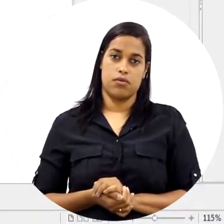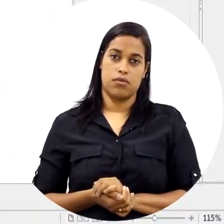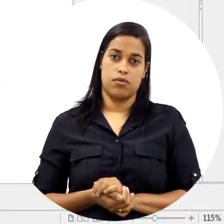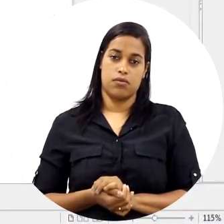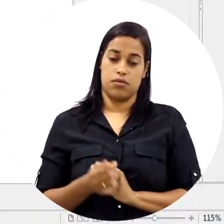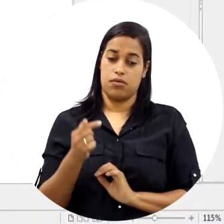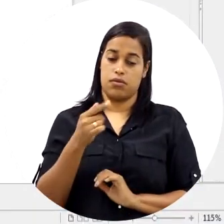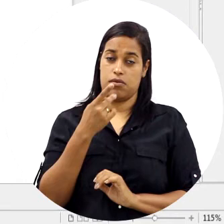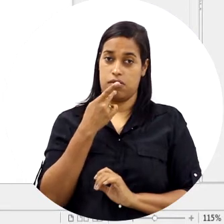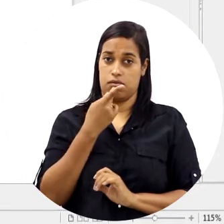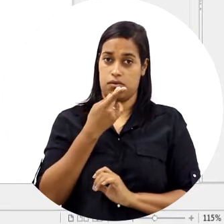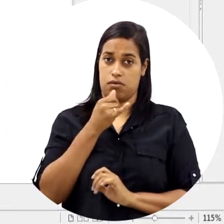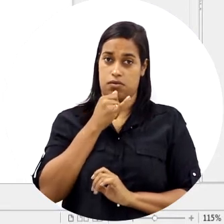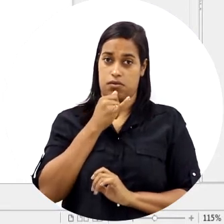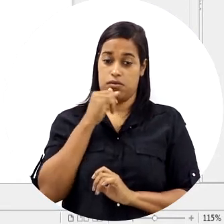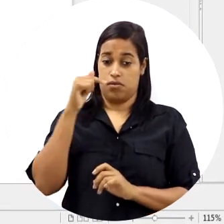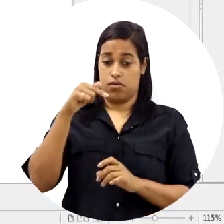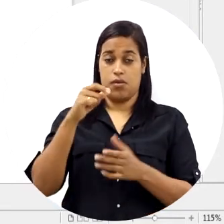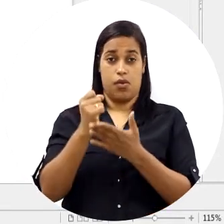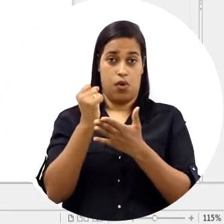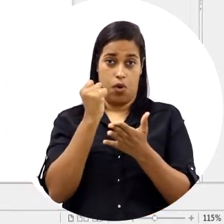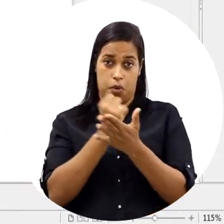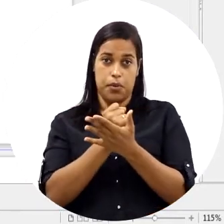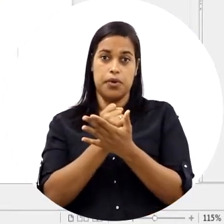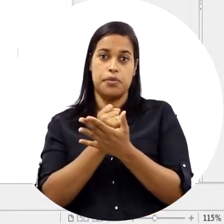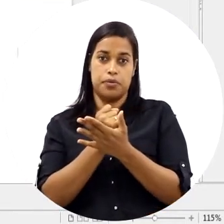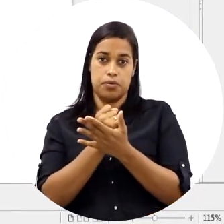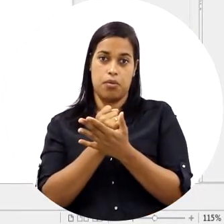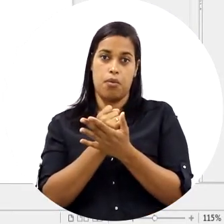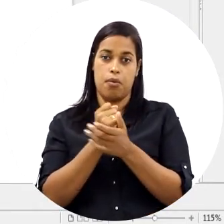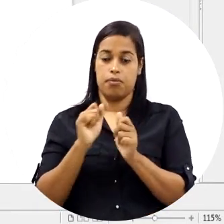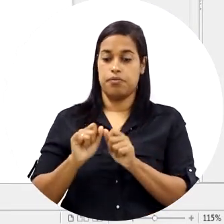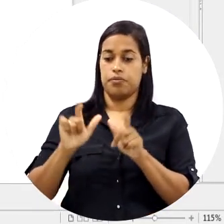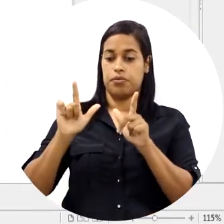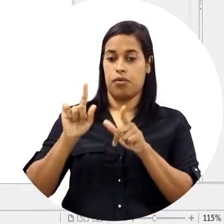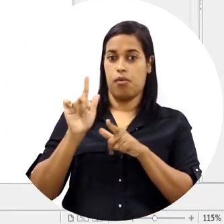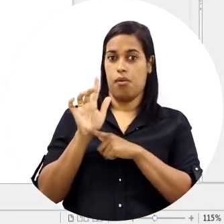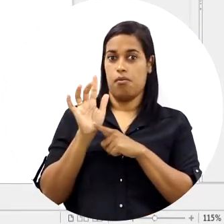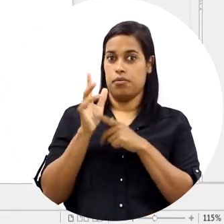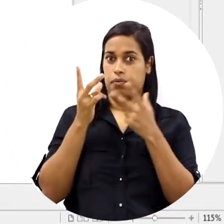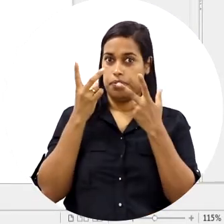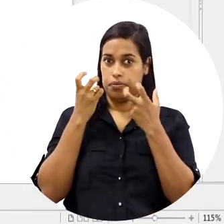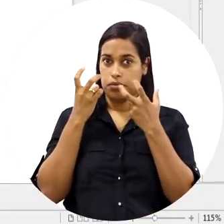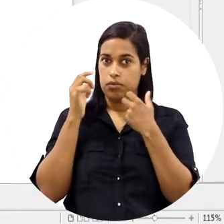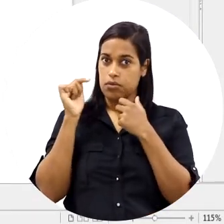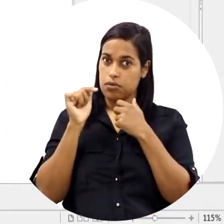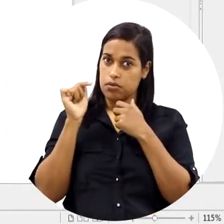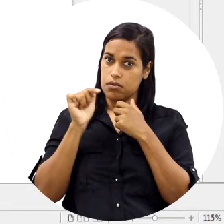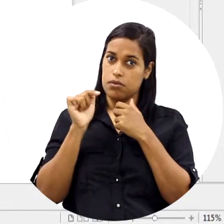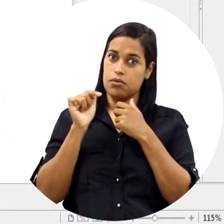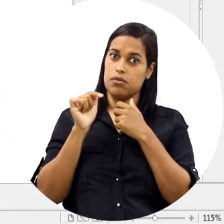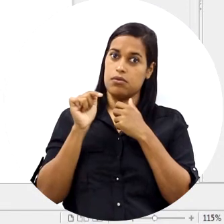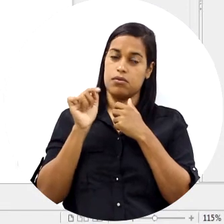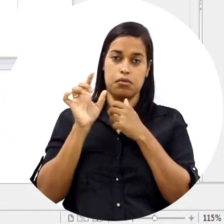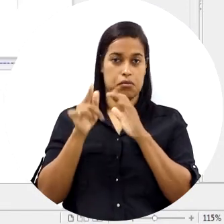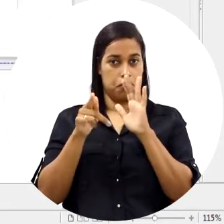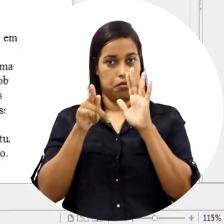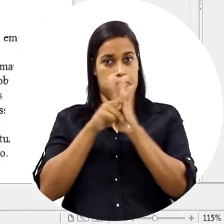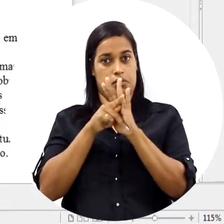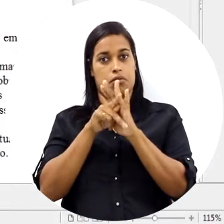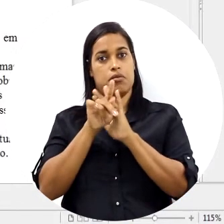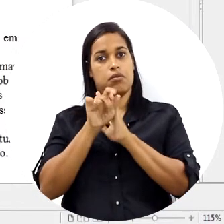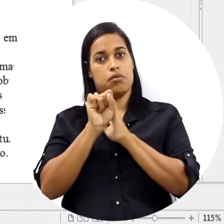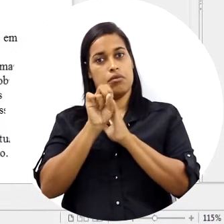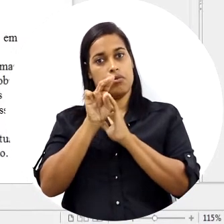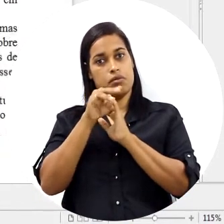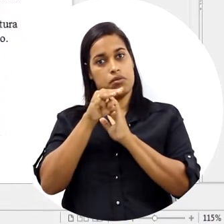Então, digamos que eu tenho aqui um documento que ele é composto por uma capa, como vocês observam aqui, uma página específica para sumário